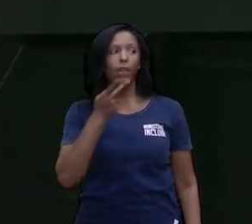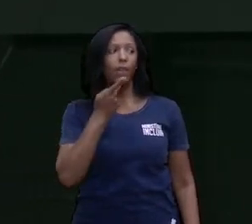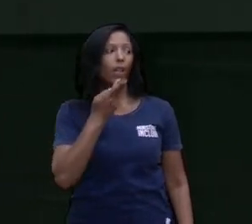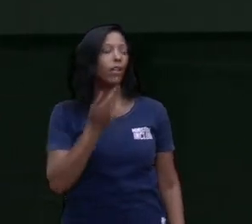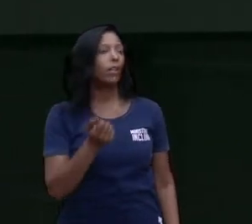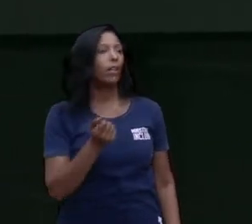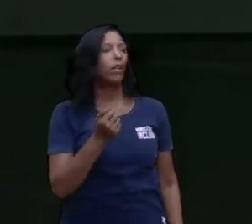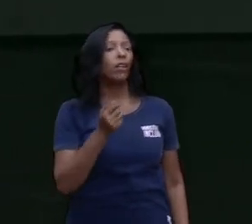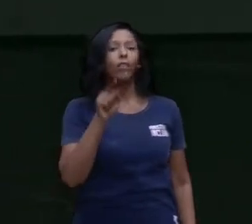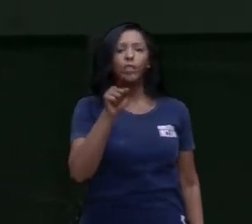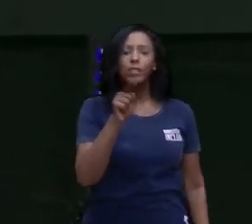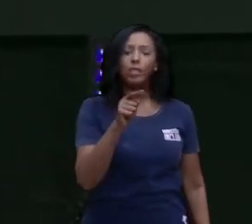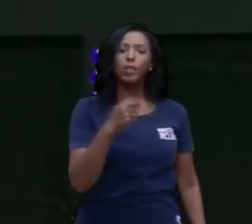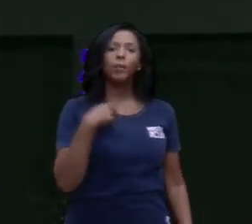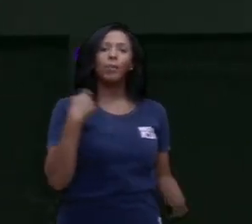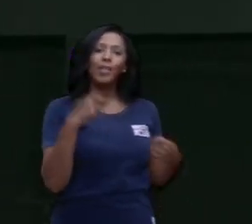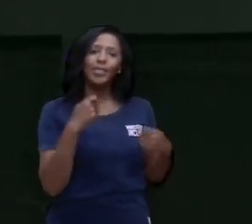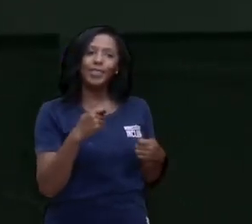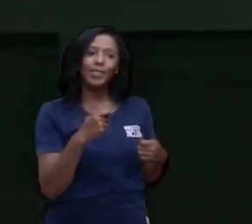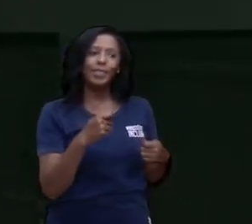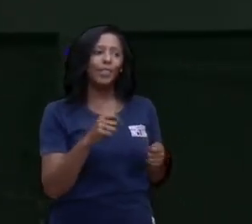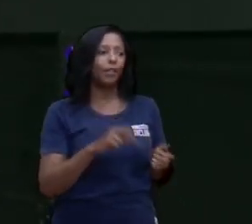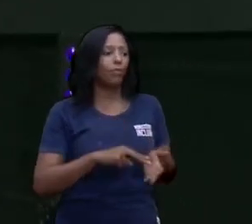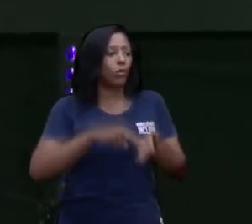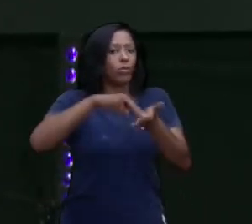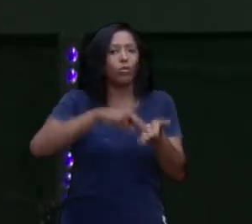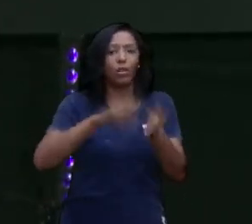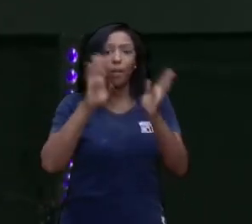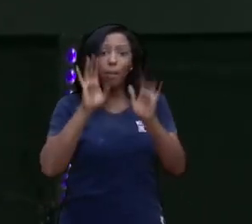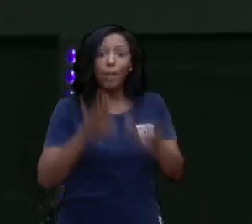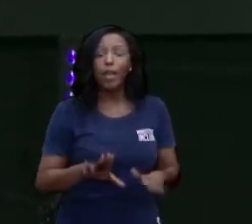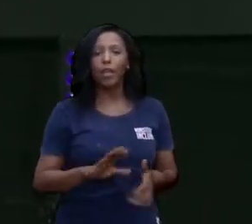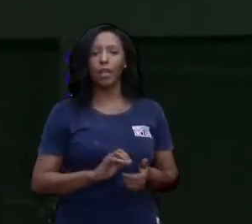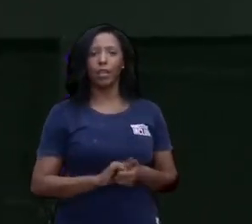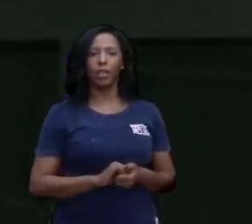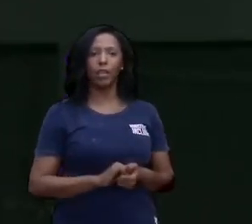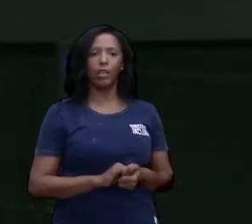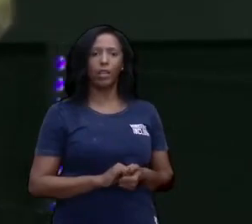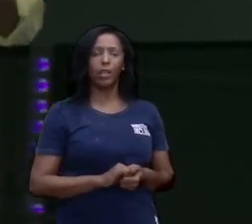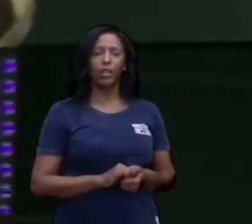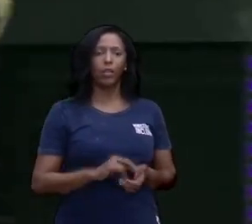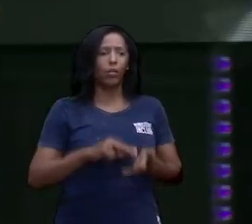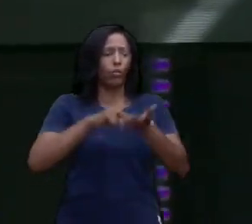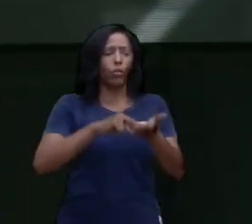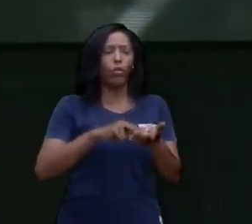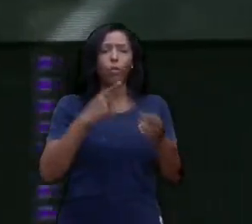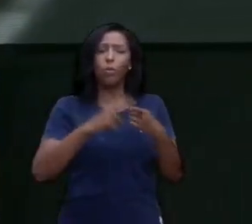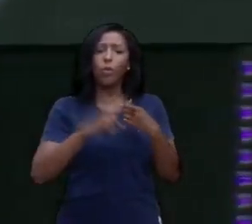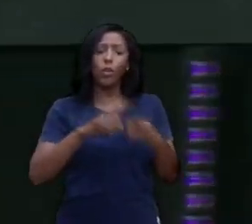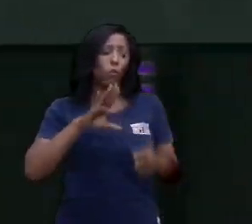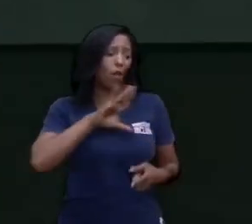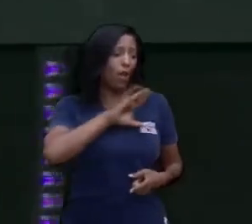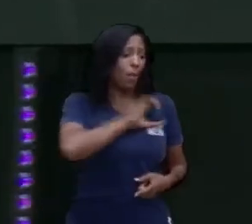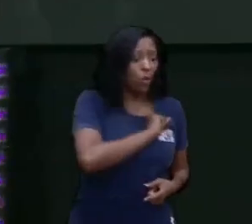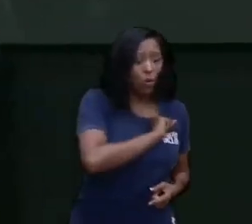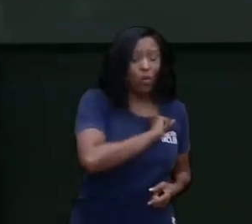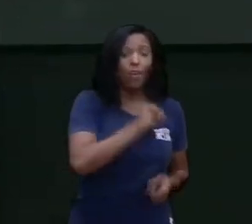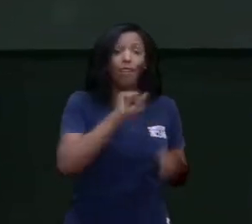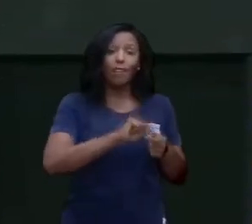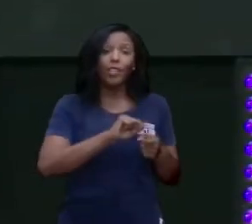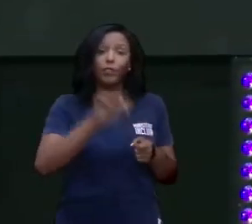ainda faço bem é única coisa que cura você é única coisa que faz você não ficar com sentimento de Vingança a única coisa para